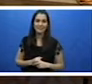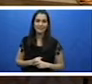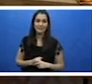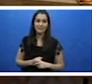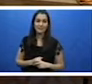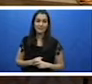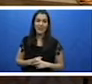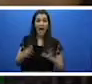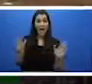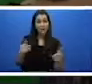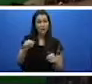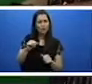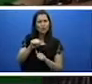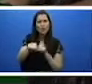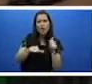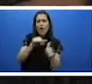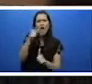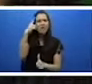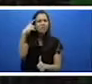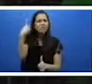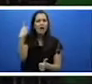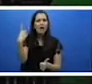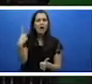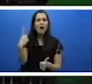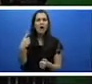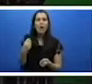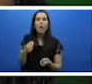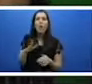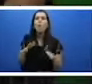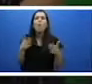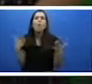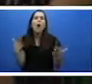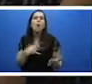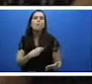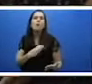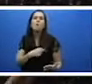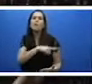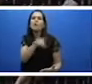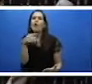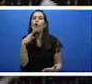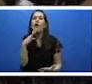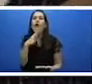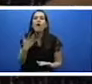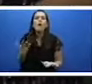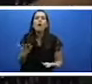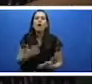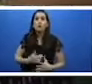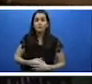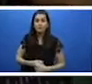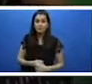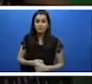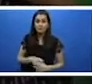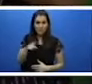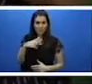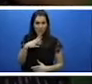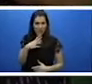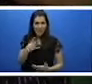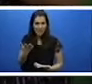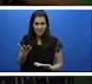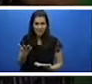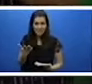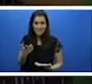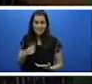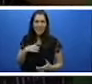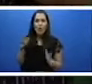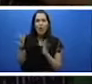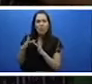Vamos para trocar ideias. Quais são os mamíferos que você conhece? Tem algum mamífero que você conhece, que você